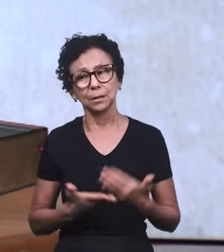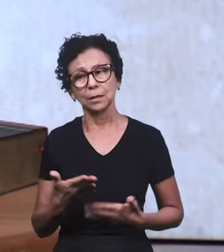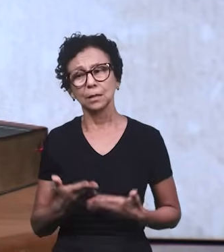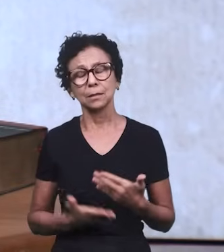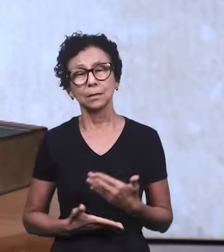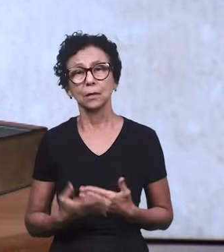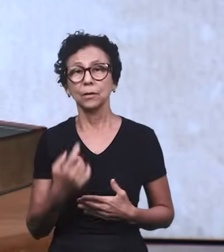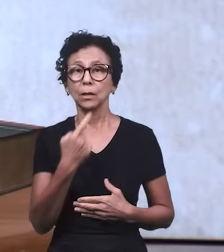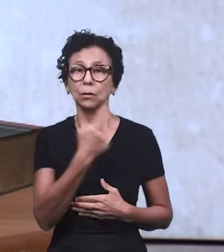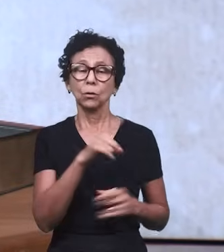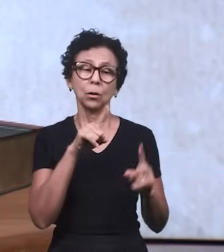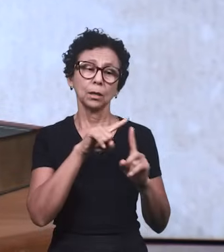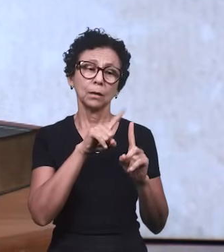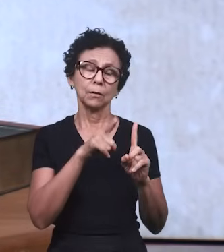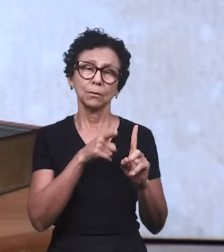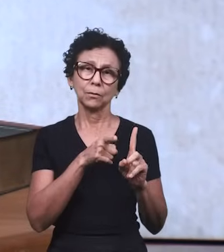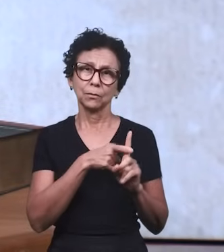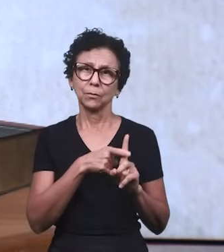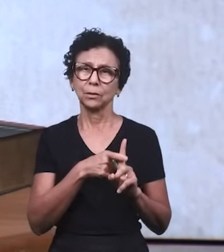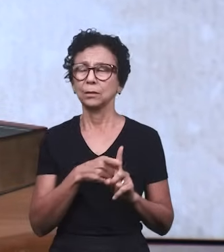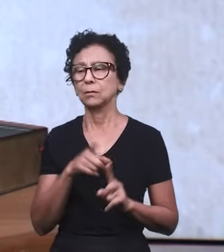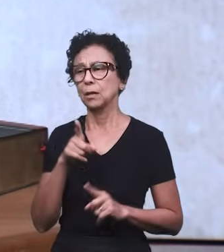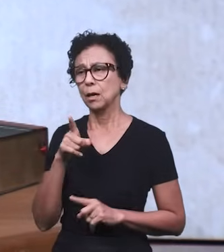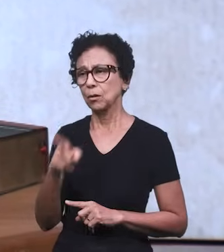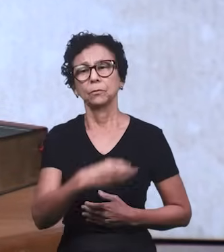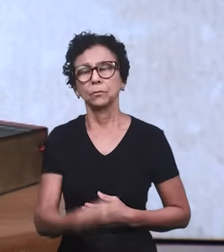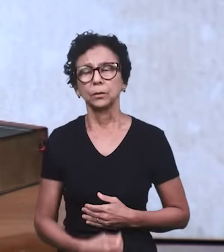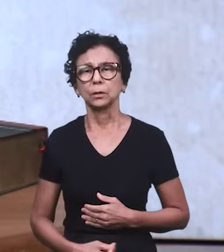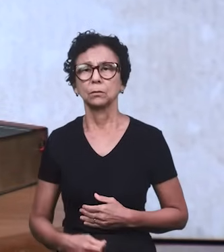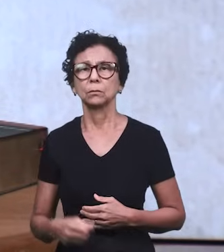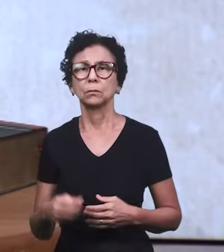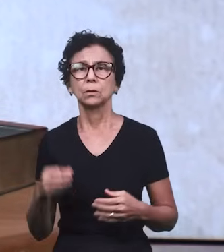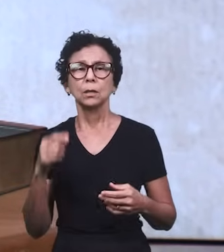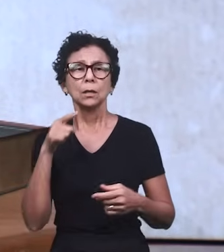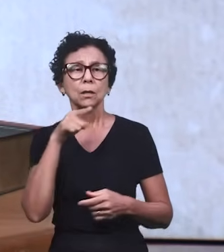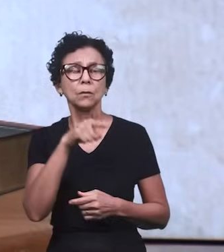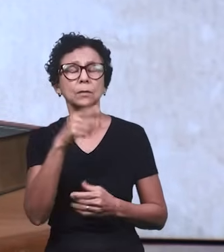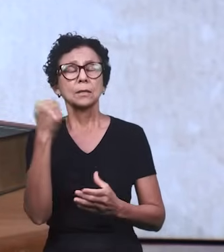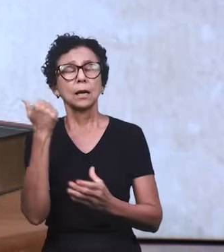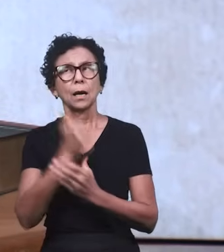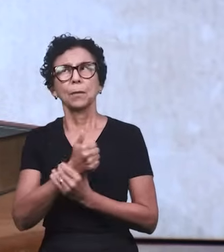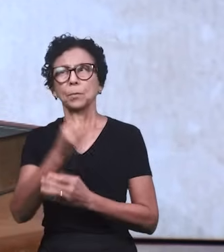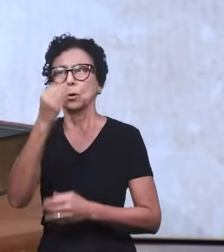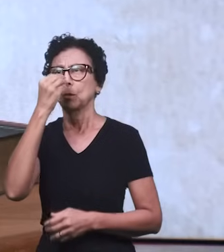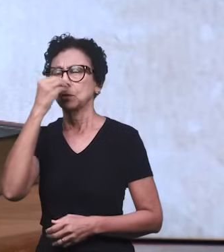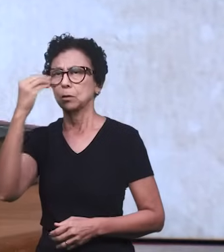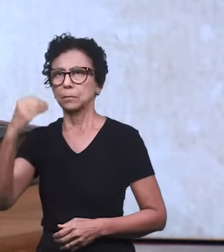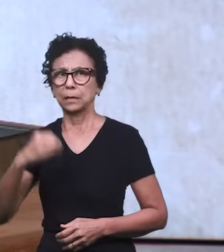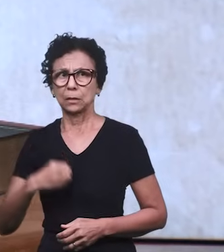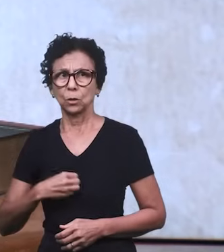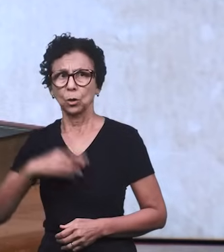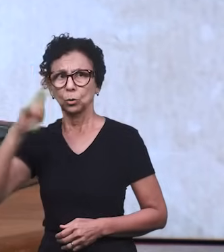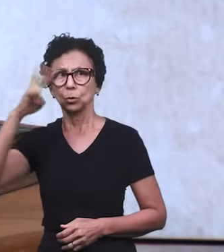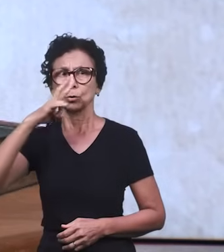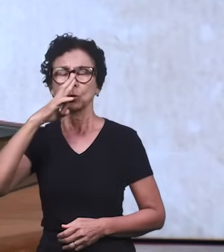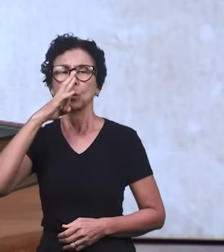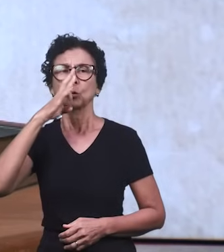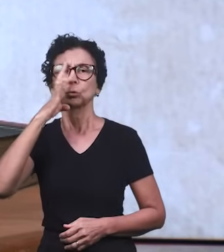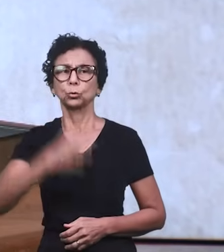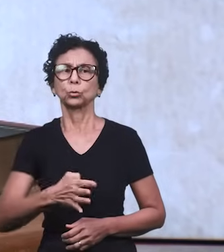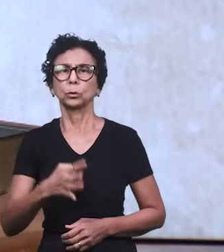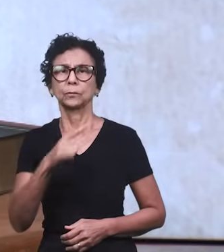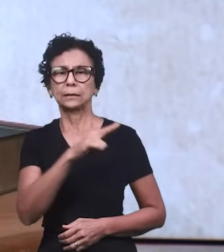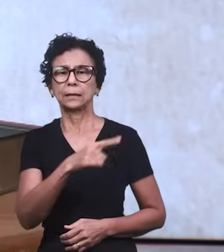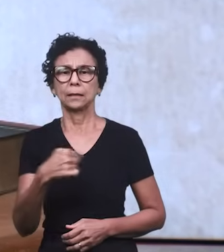concebeu sou menosprezada aos seus olhos o senhor julgue entre mim ti e disse Abrão